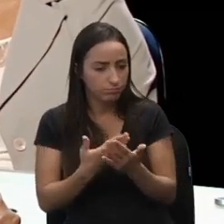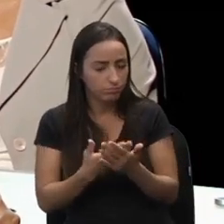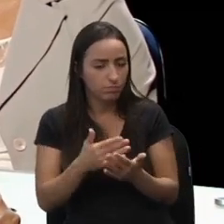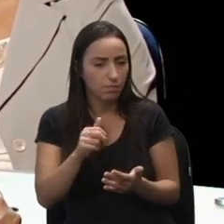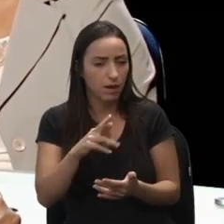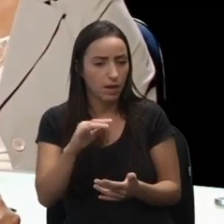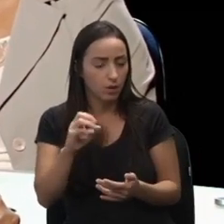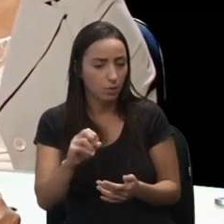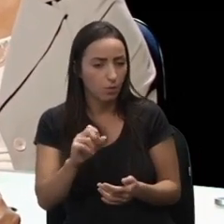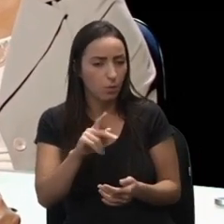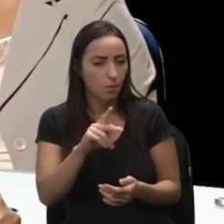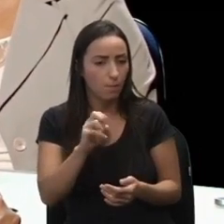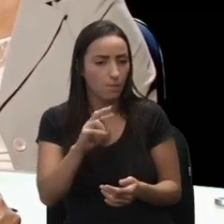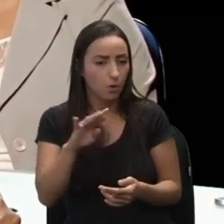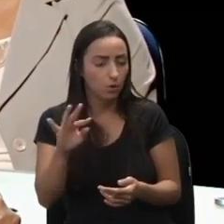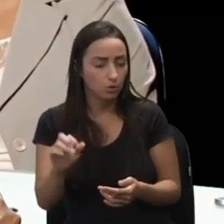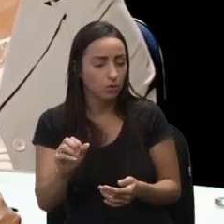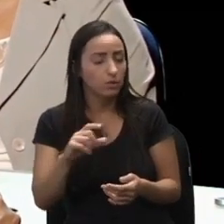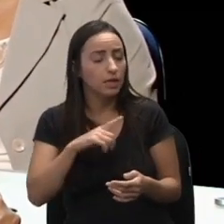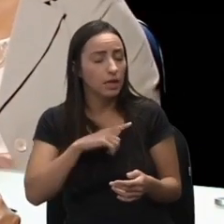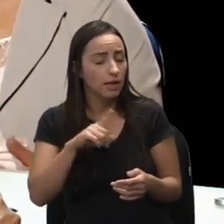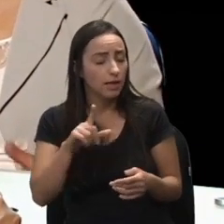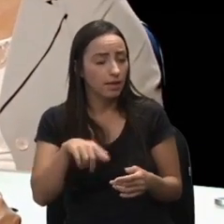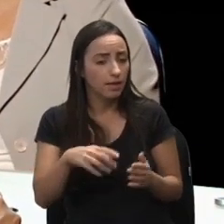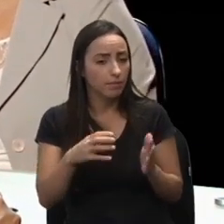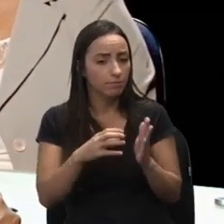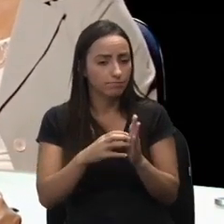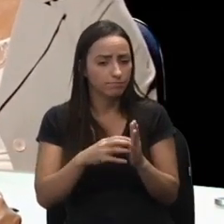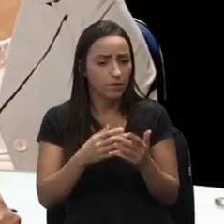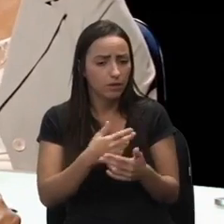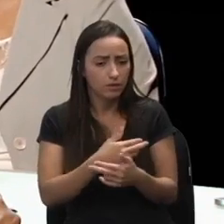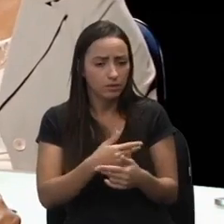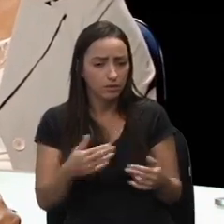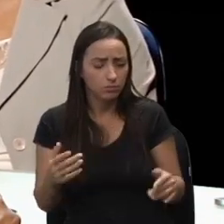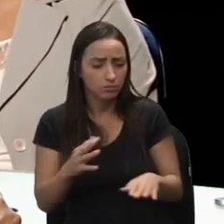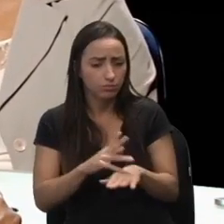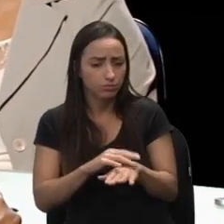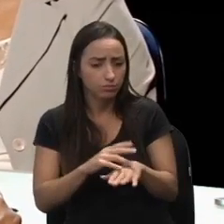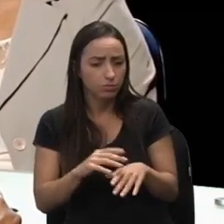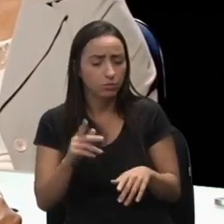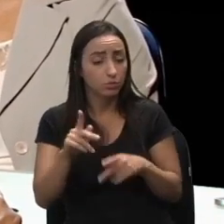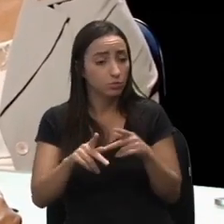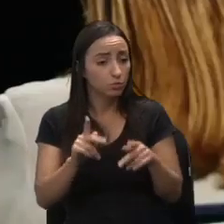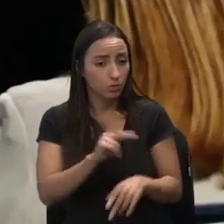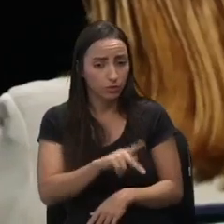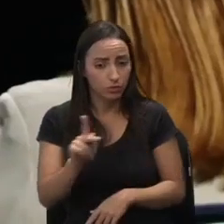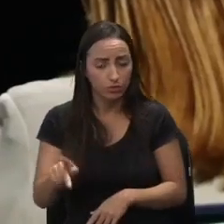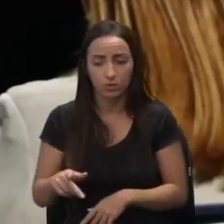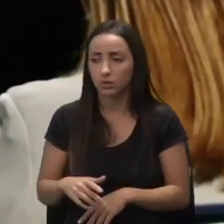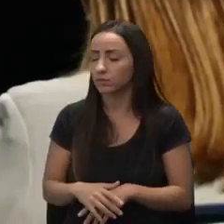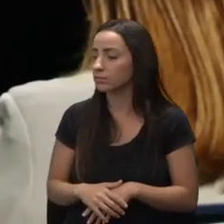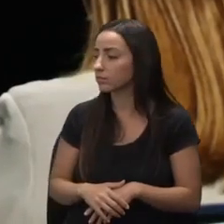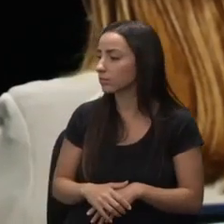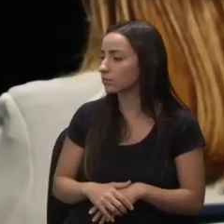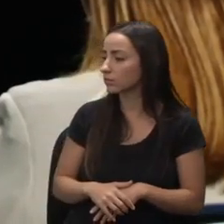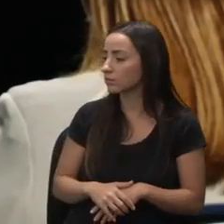né, a respeito do levantamento sobre as causas de adoecimento também entre os professores. Tá bom, acho